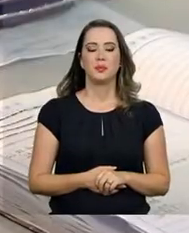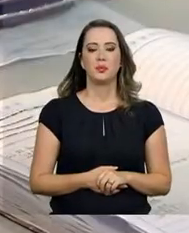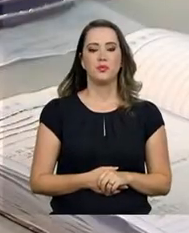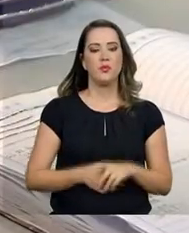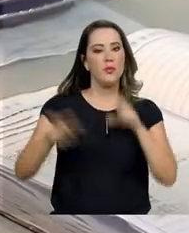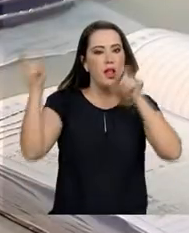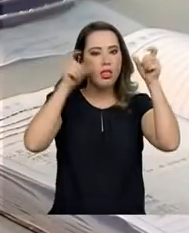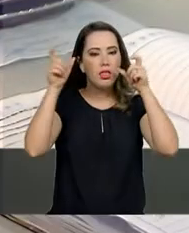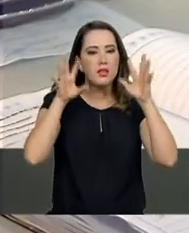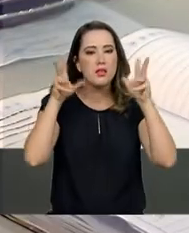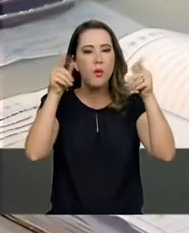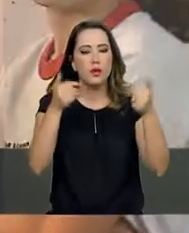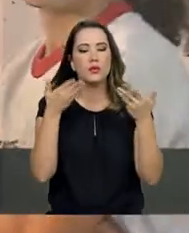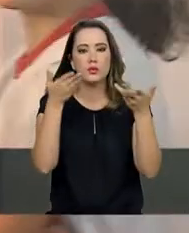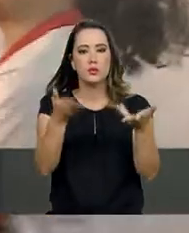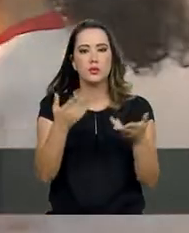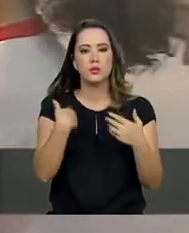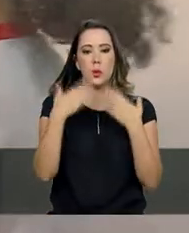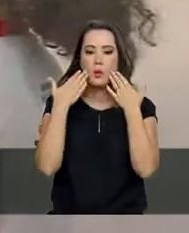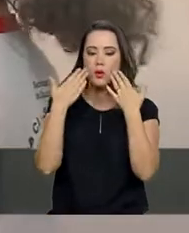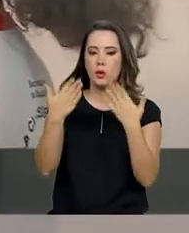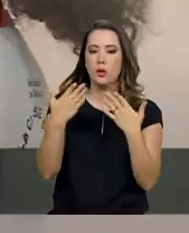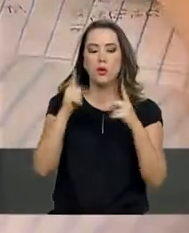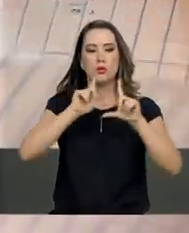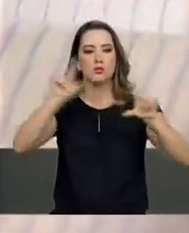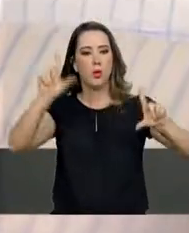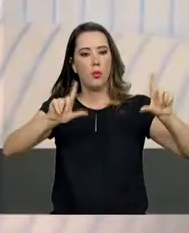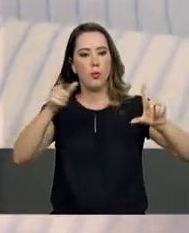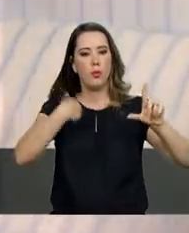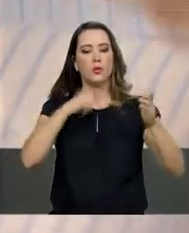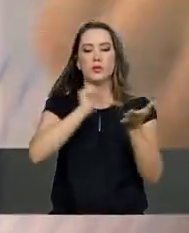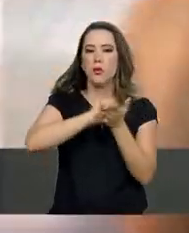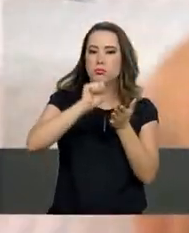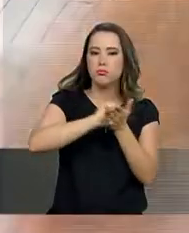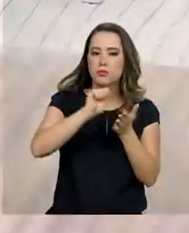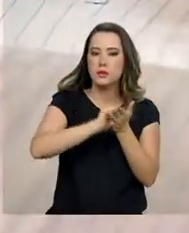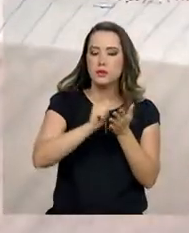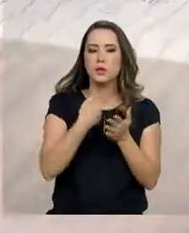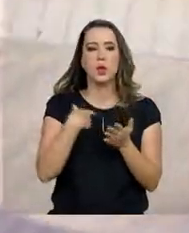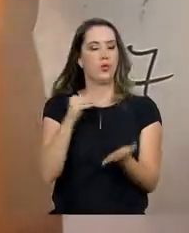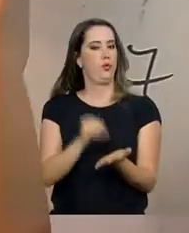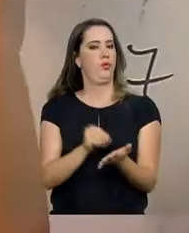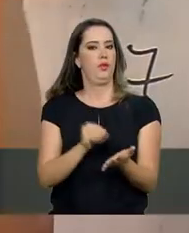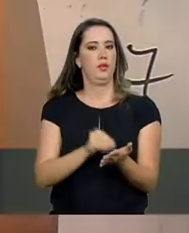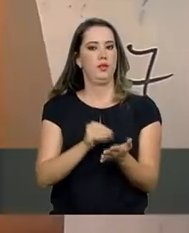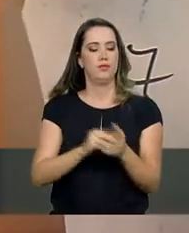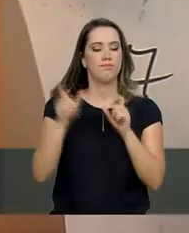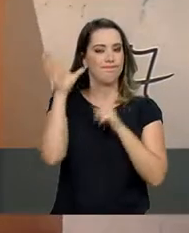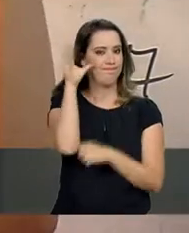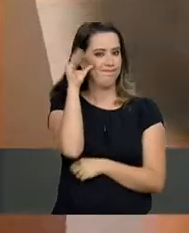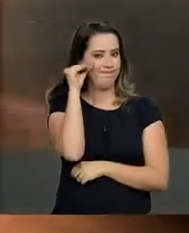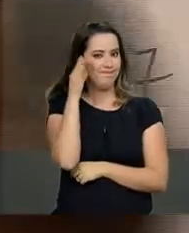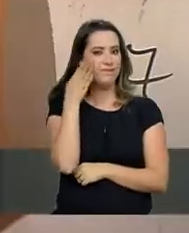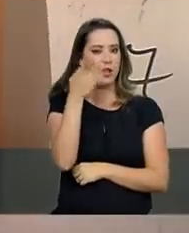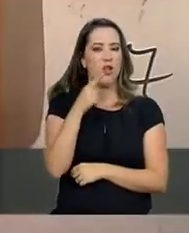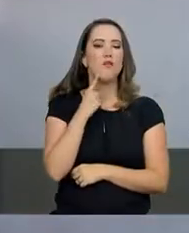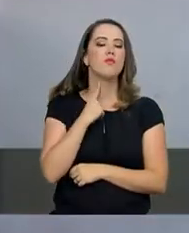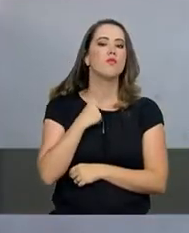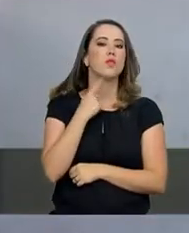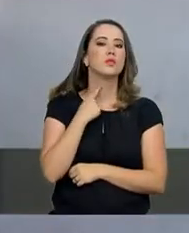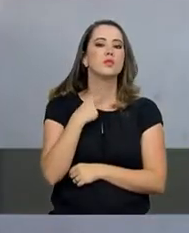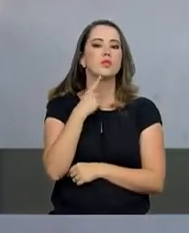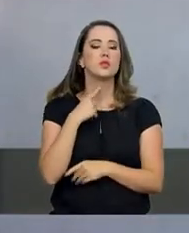Olhos atentos a tudo, ao quadro, à monitora, ao caderno. O que não falta aqui é curiosidade, vontade